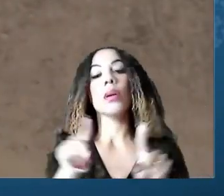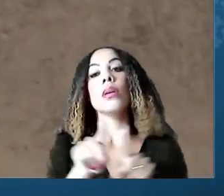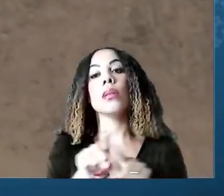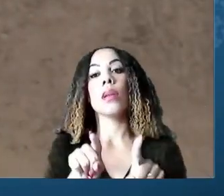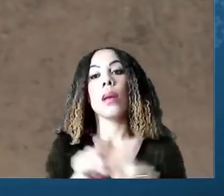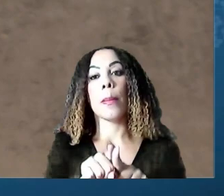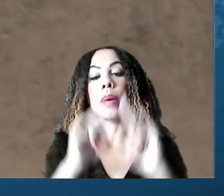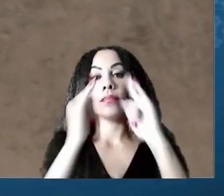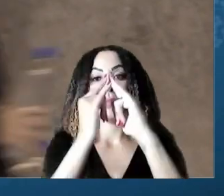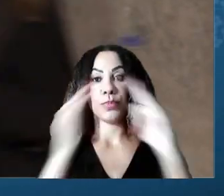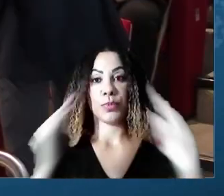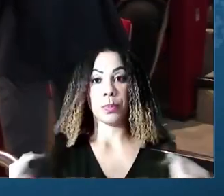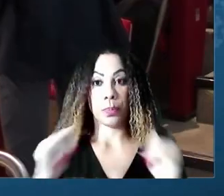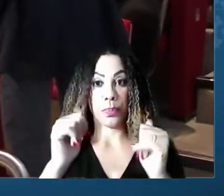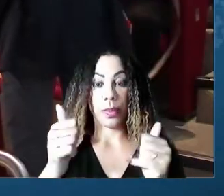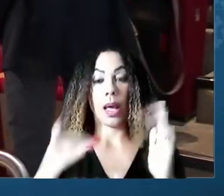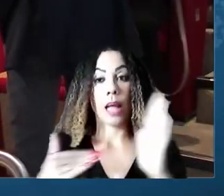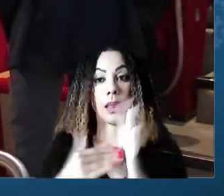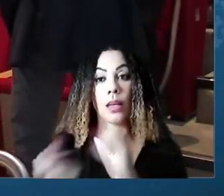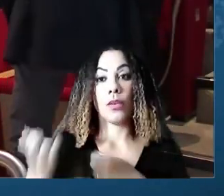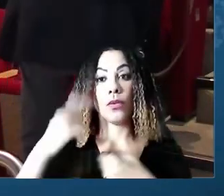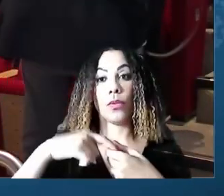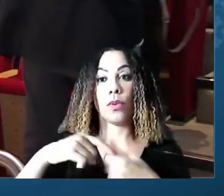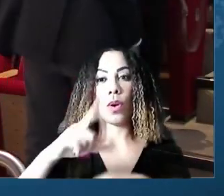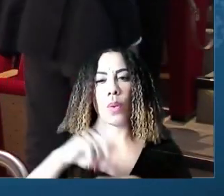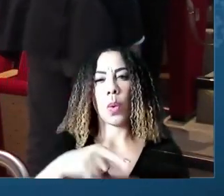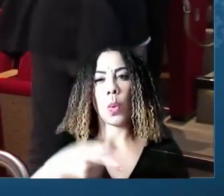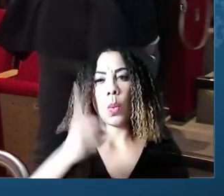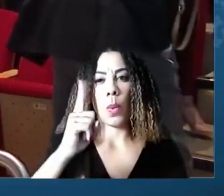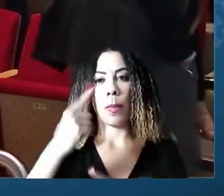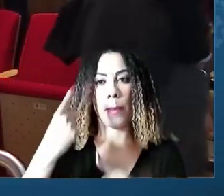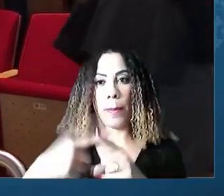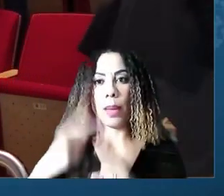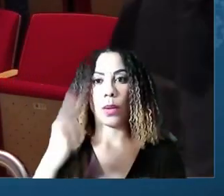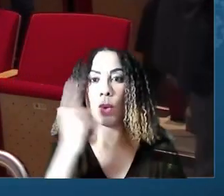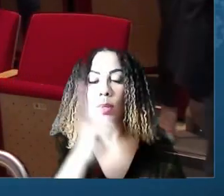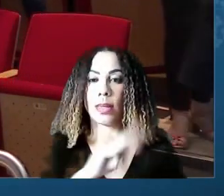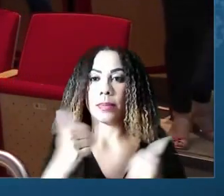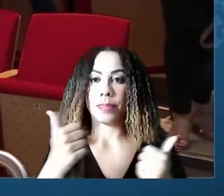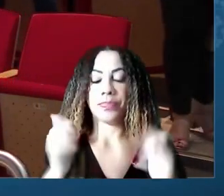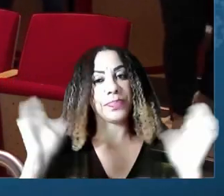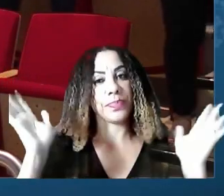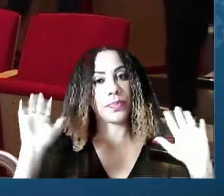estandes, tá bom? Até, acho que 1h30 a gente consegue voltar. Até já.